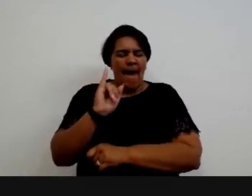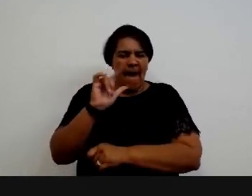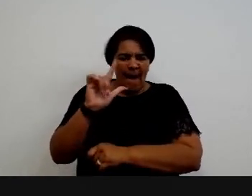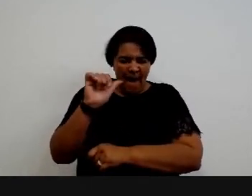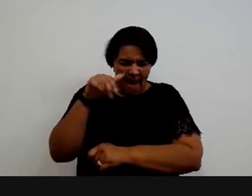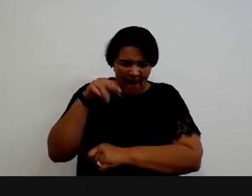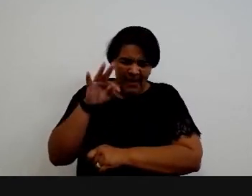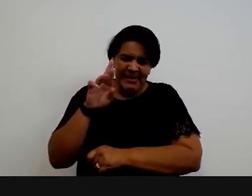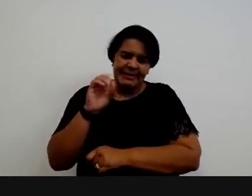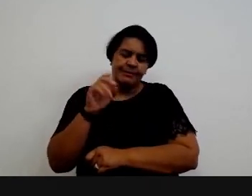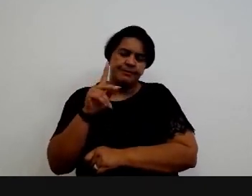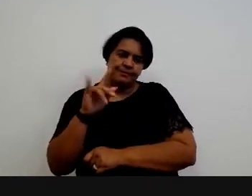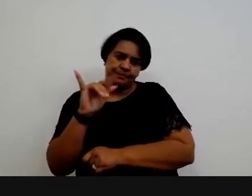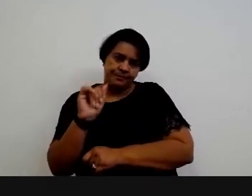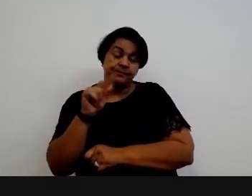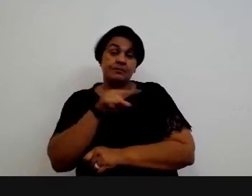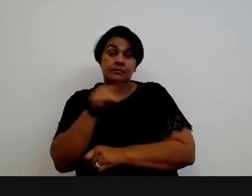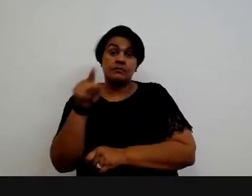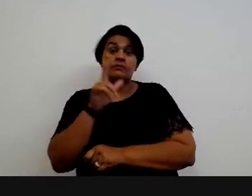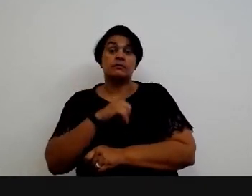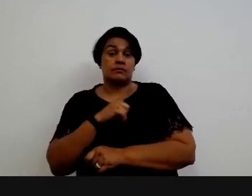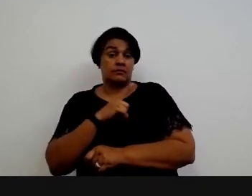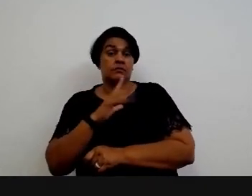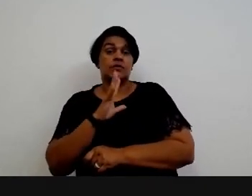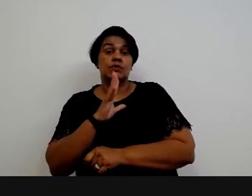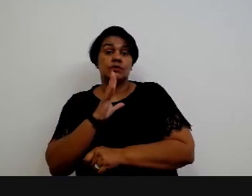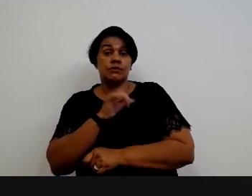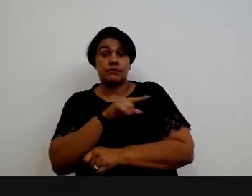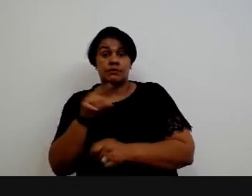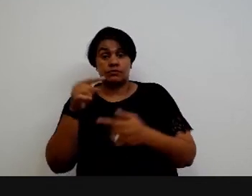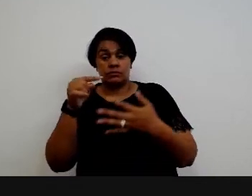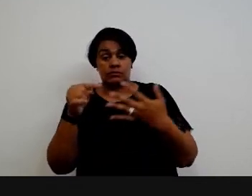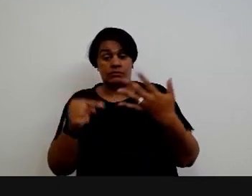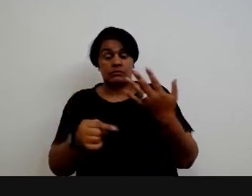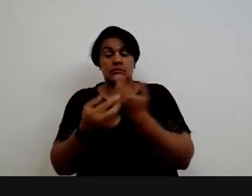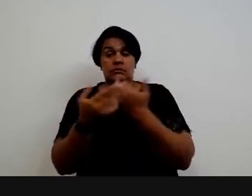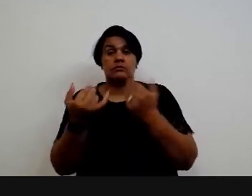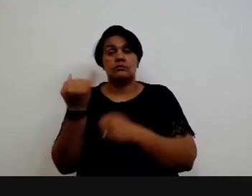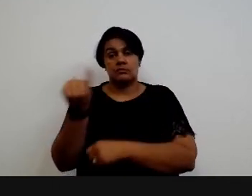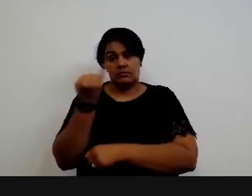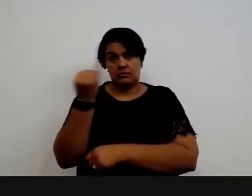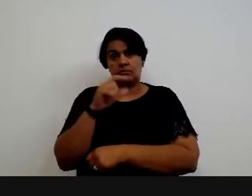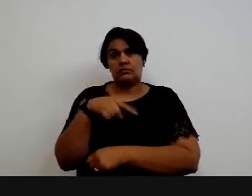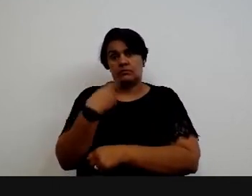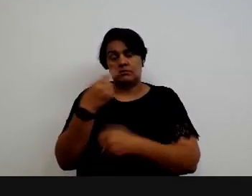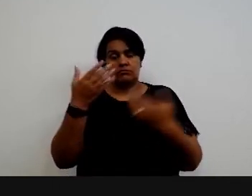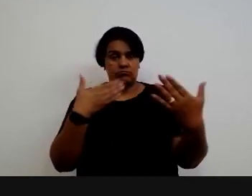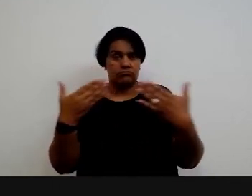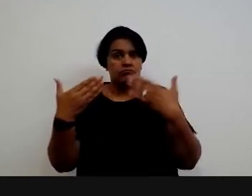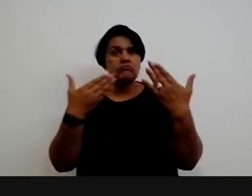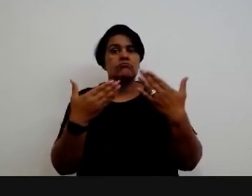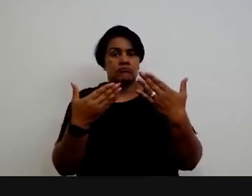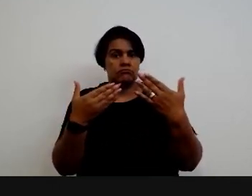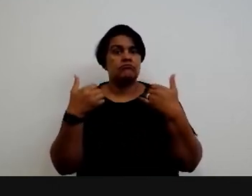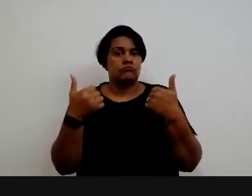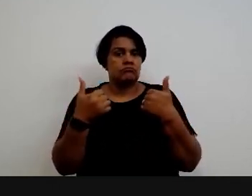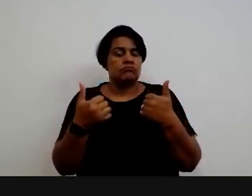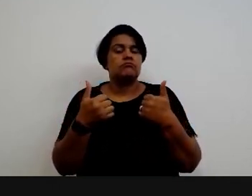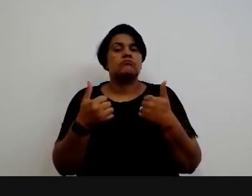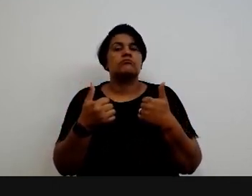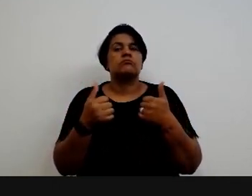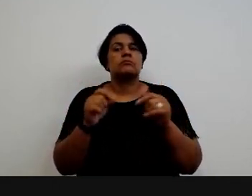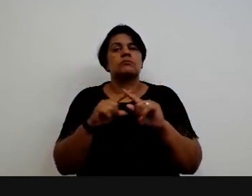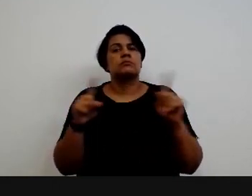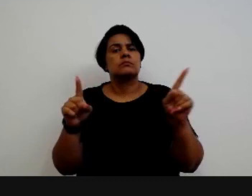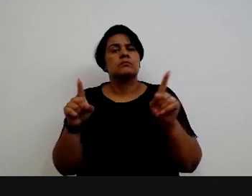o conhecimento sobre esses pontos que são importantes para discutirmos e alcançarmos essa ampliação. Então,